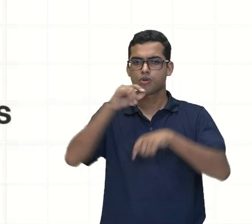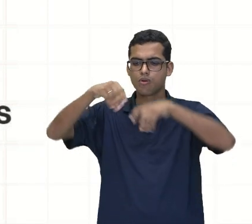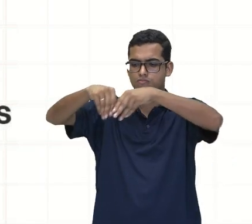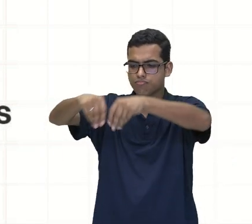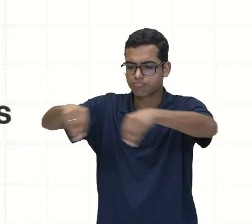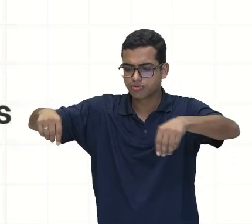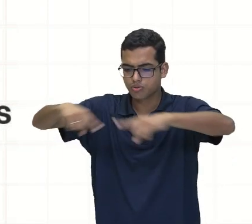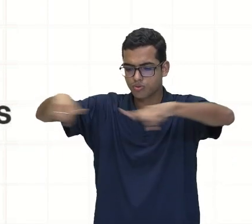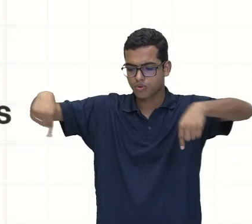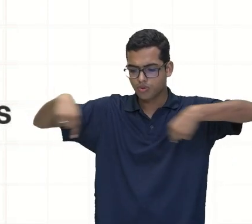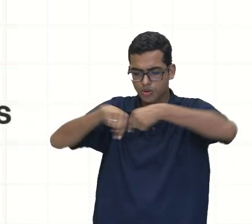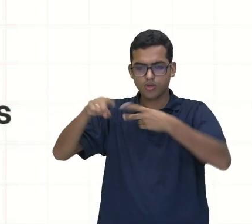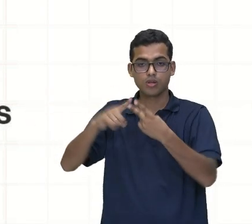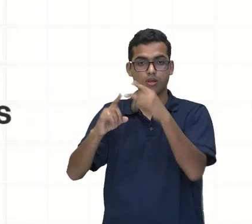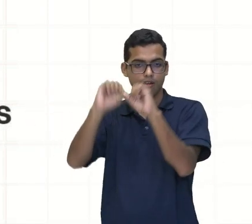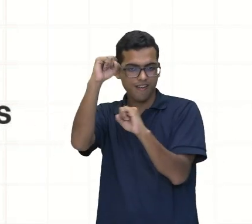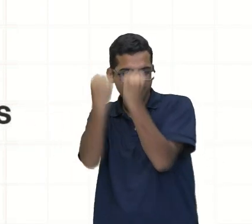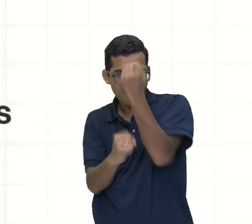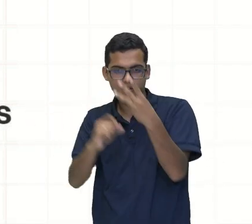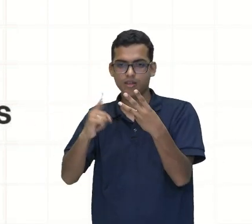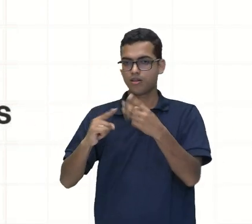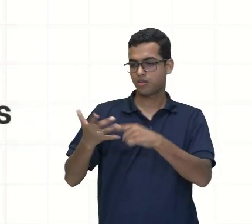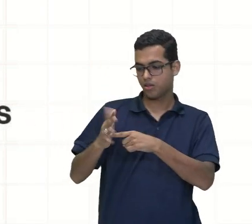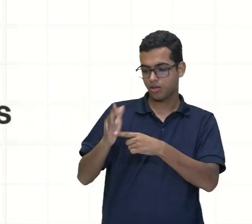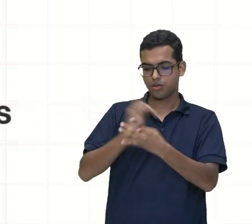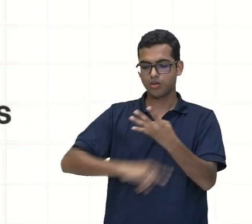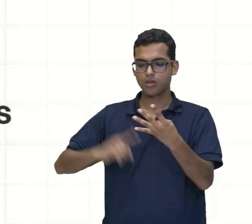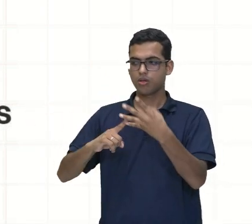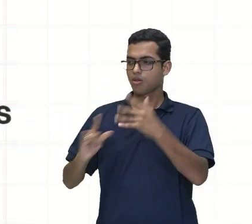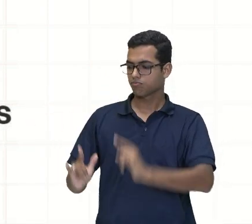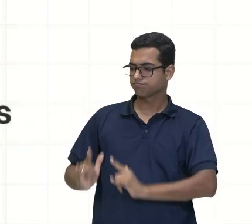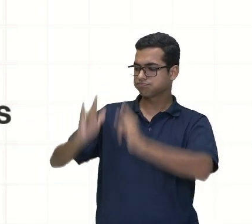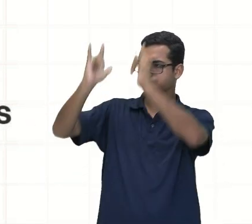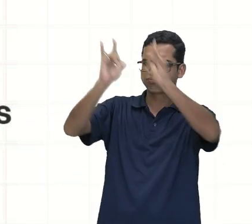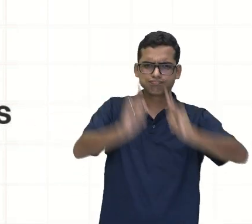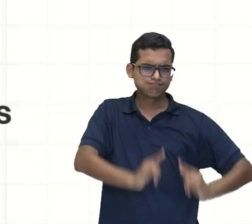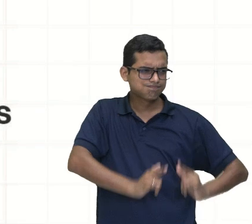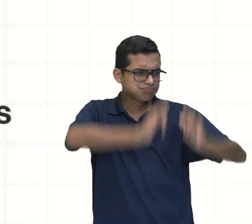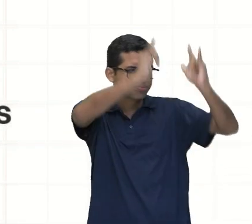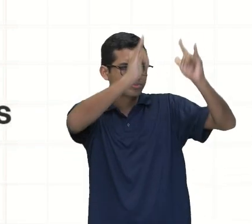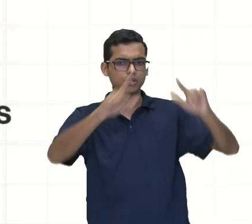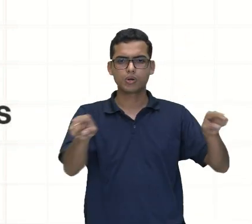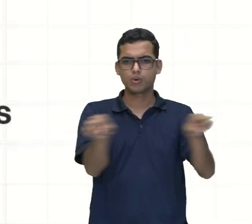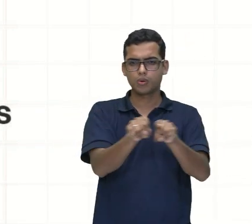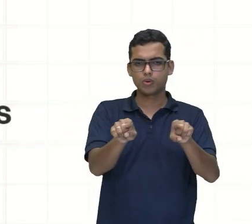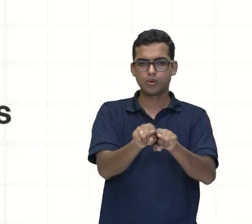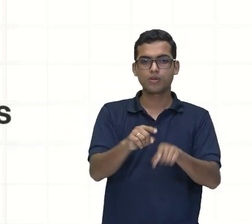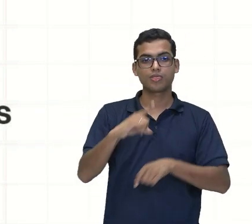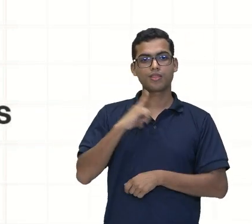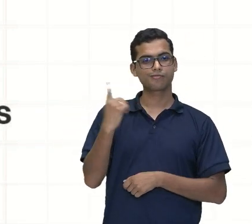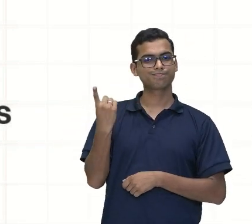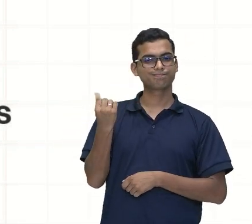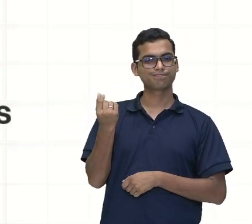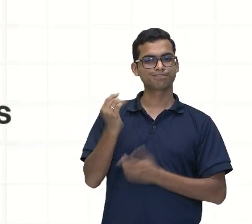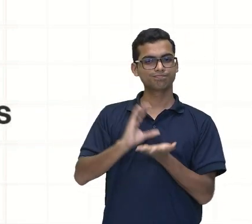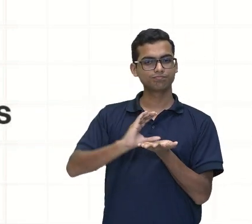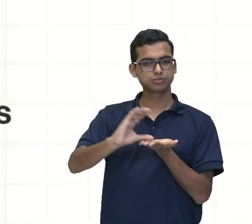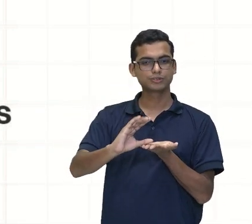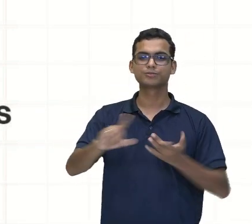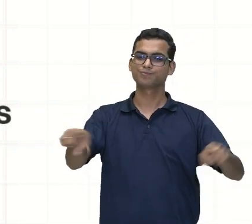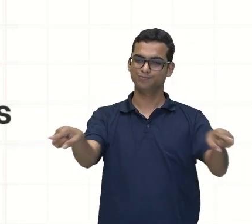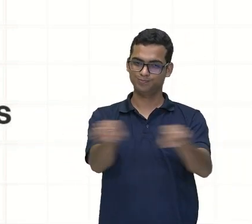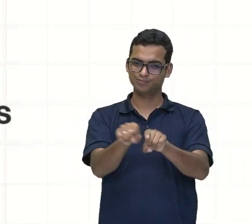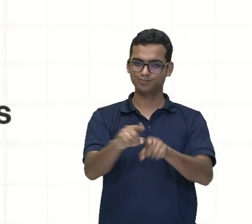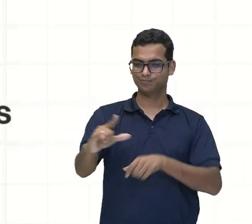as fábricas, as máquinas, os edifícios. E a gente tem também o capital. E toda vez que eu falar o capital, eu estou